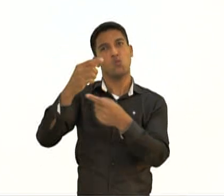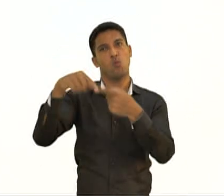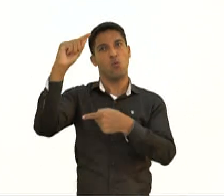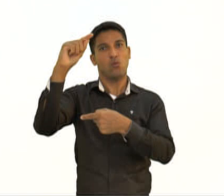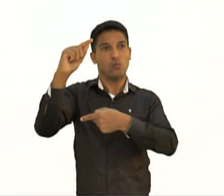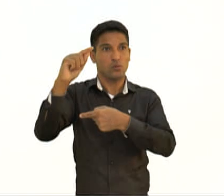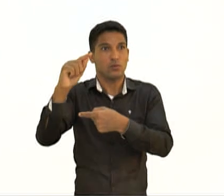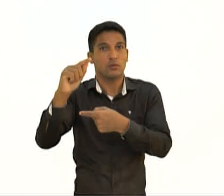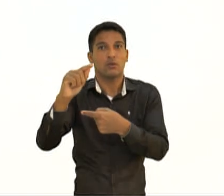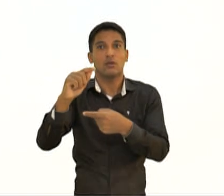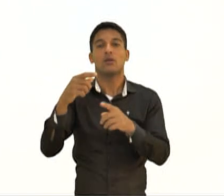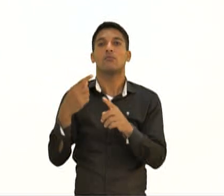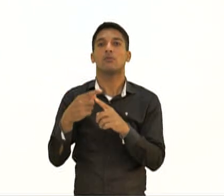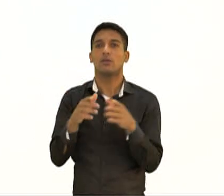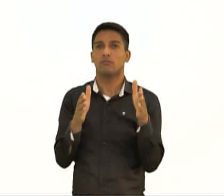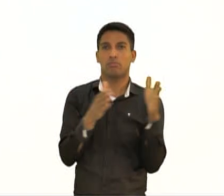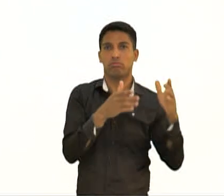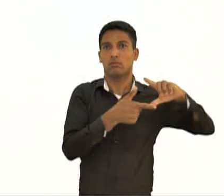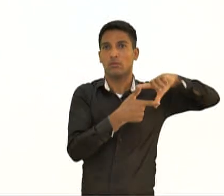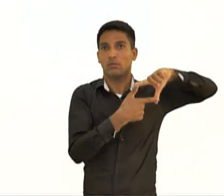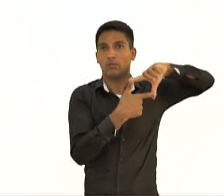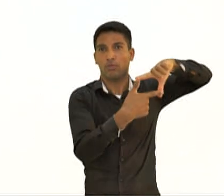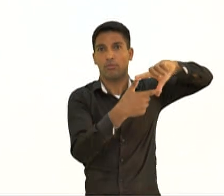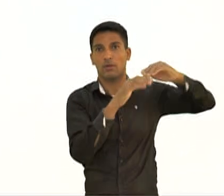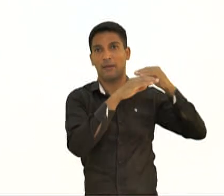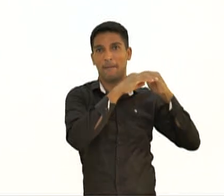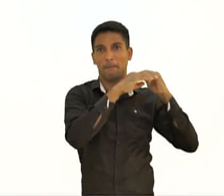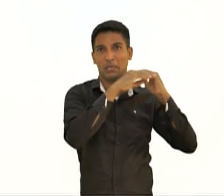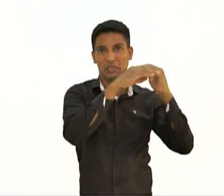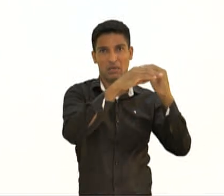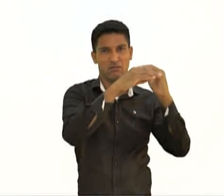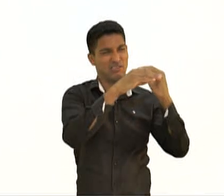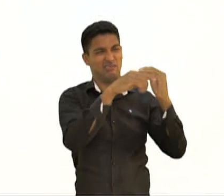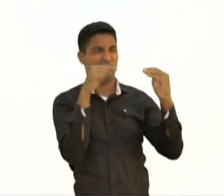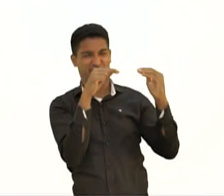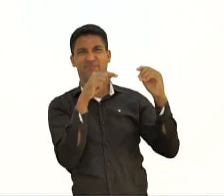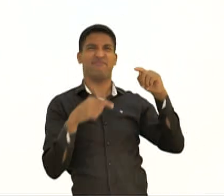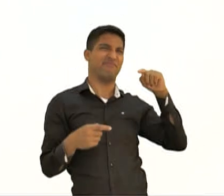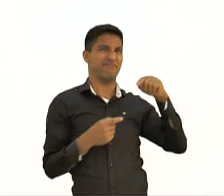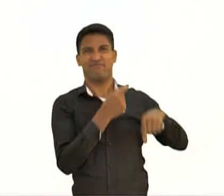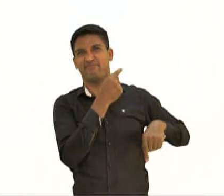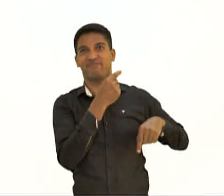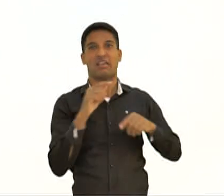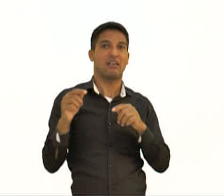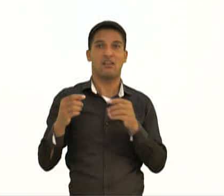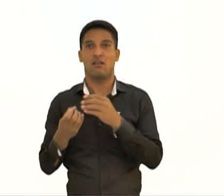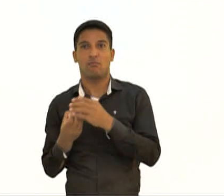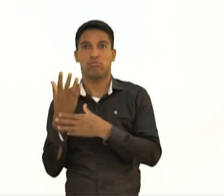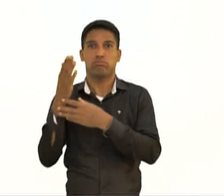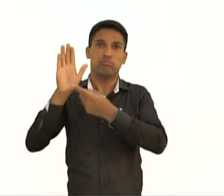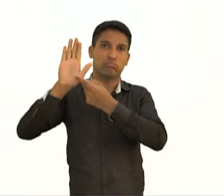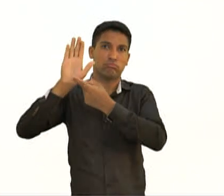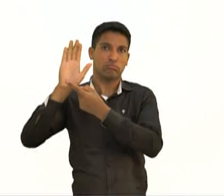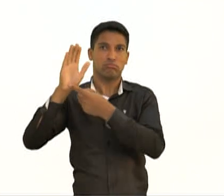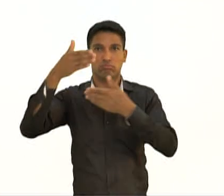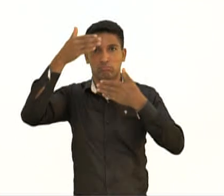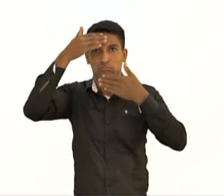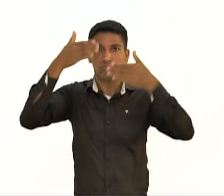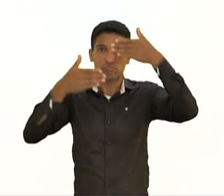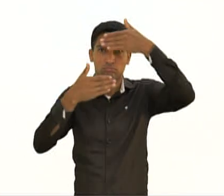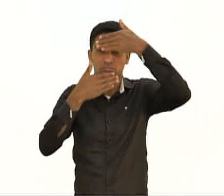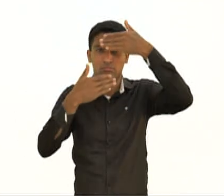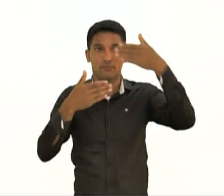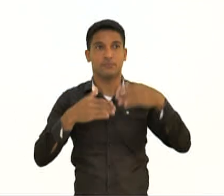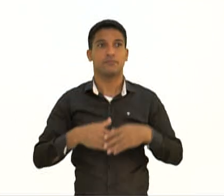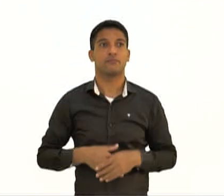questionar os padrões impostos. Aqui nós temos um retrato de Pablo Picasso, né? Só que ele é feito aqui pelo Juan Gris, que